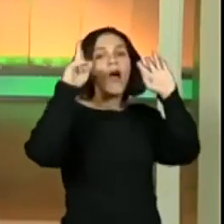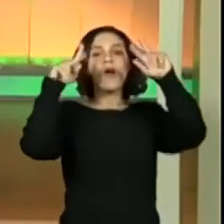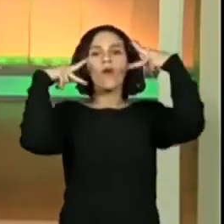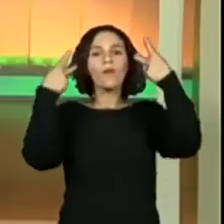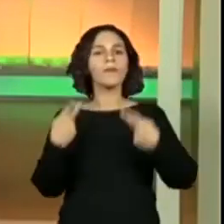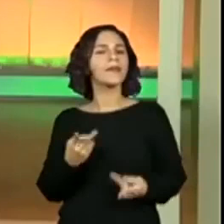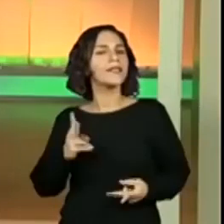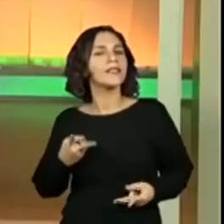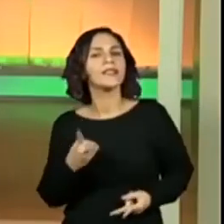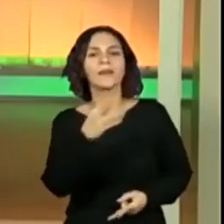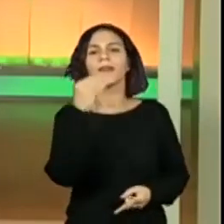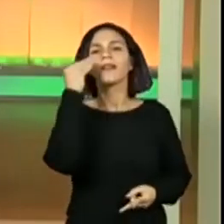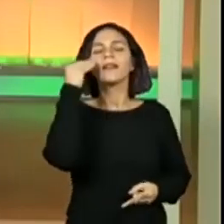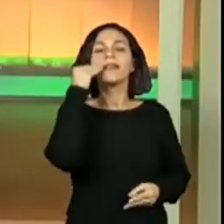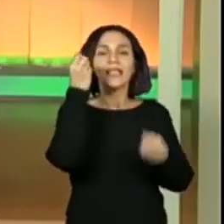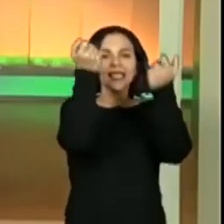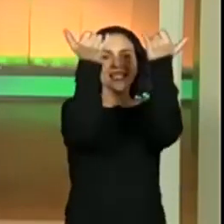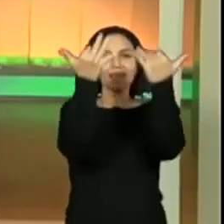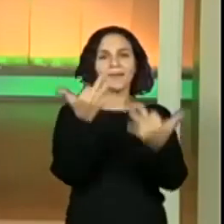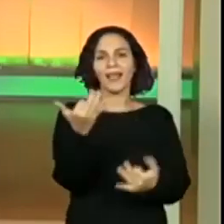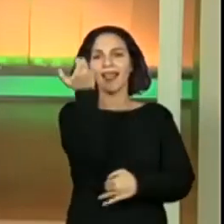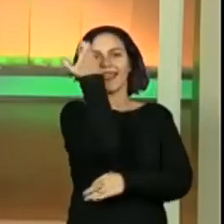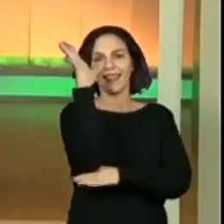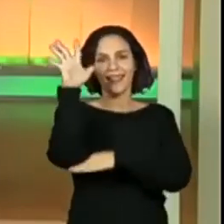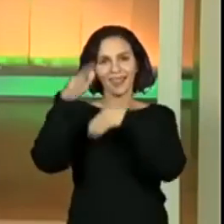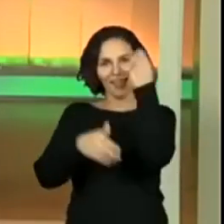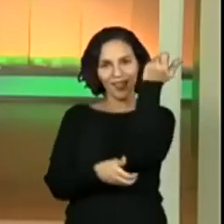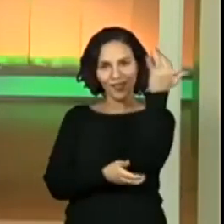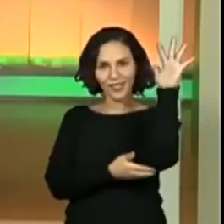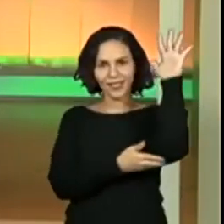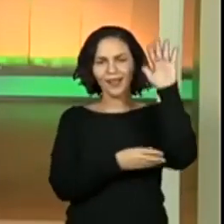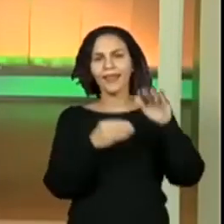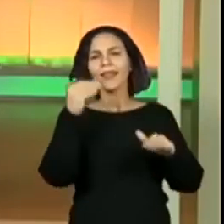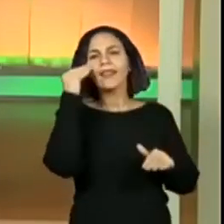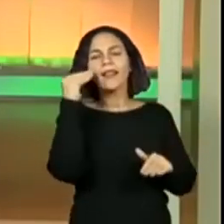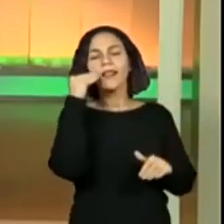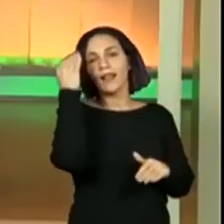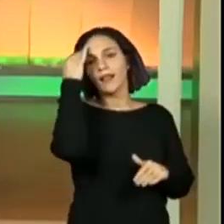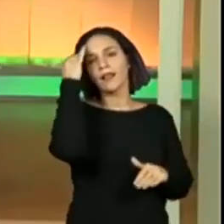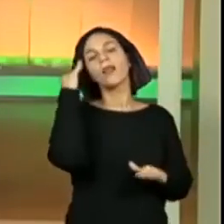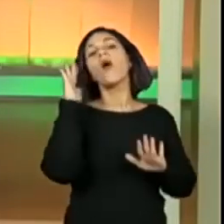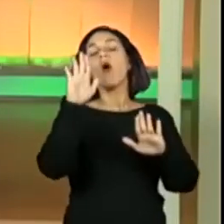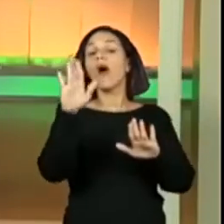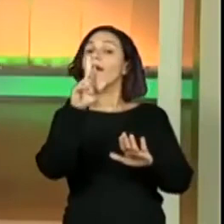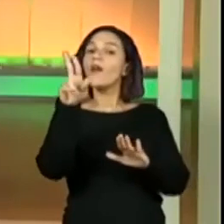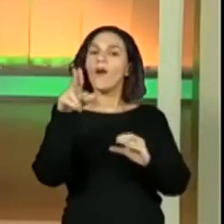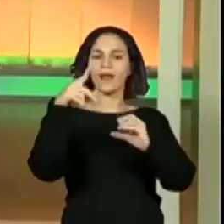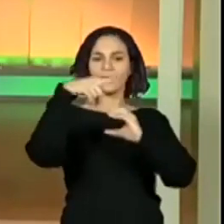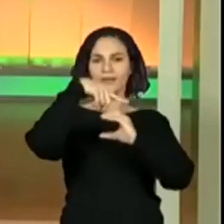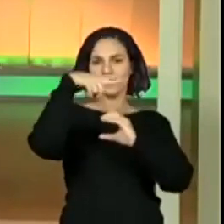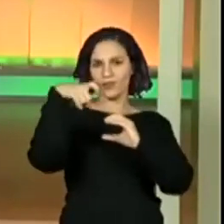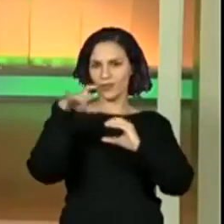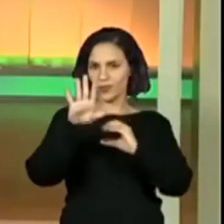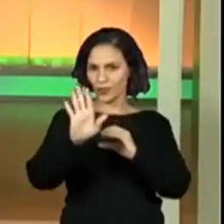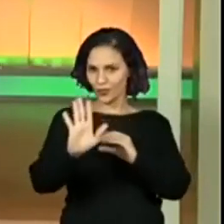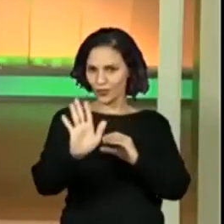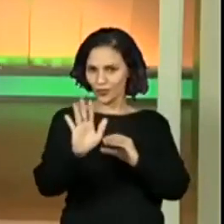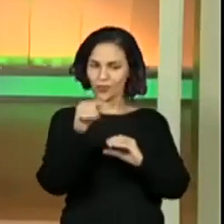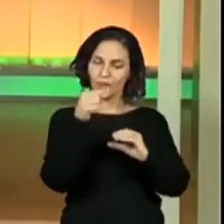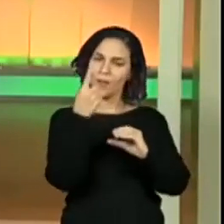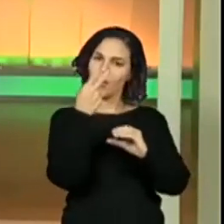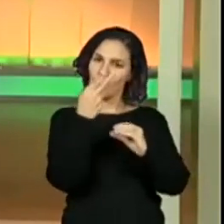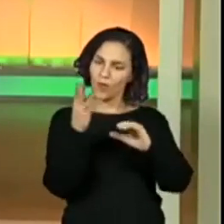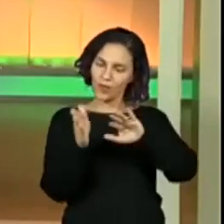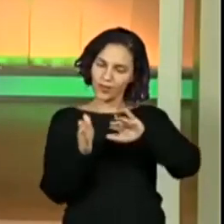de explicar os elementos da natureza, né, de tentar entender. Não estamos falando de conhecimento científico, isso é uma